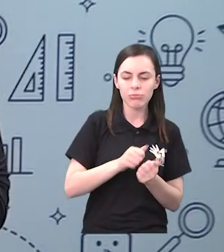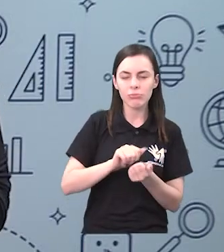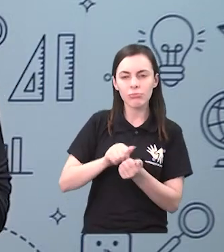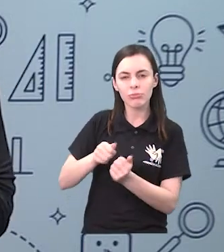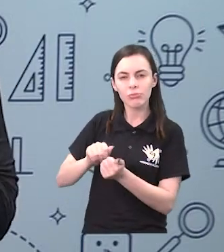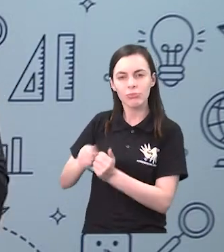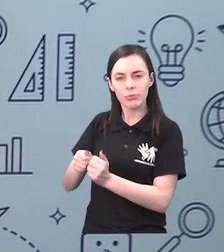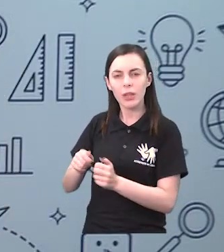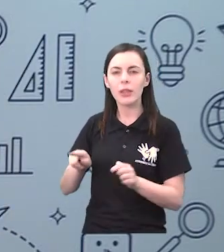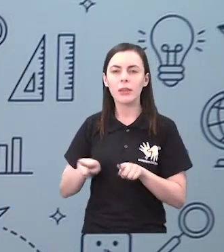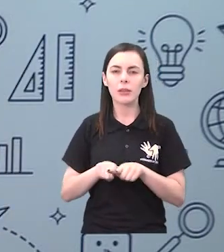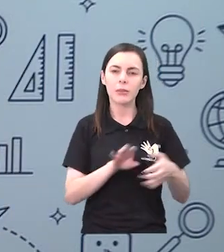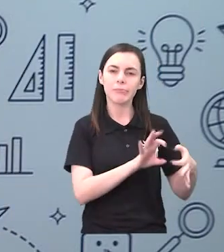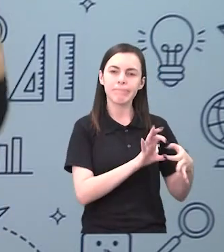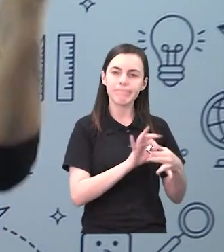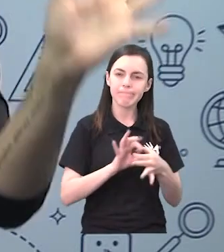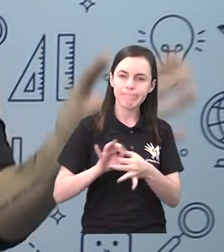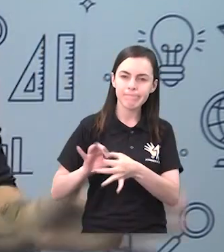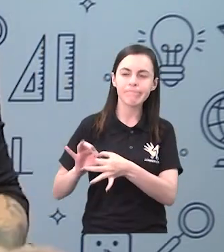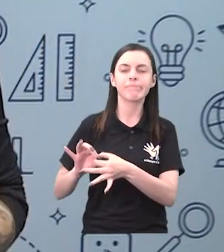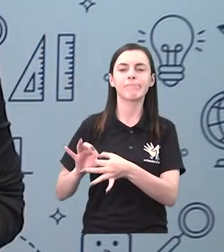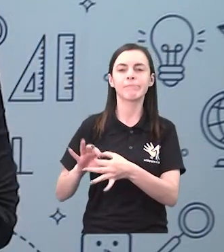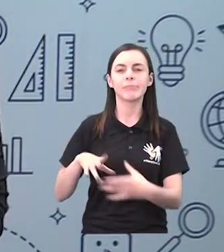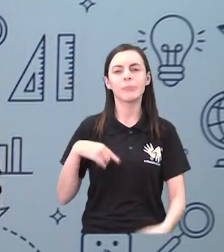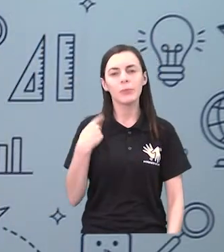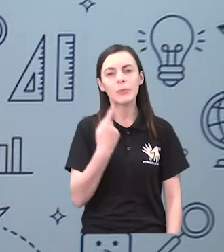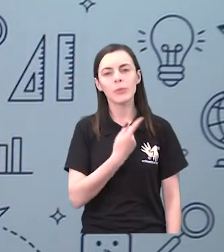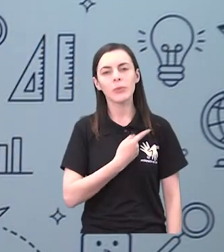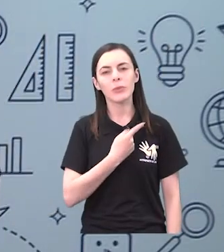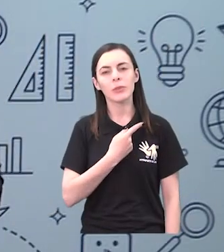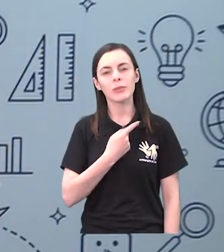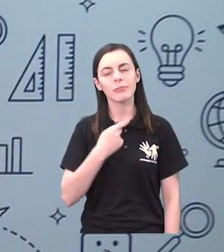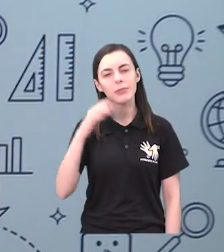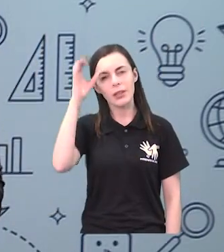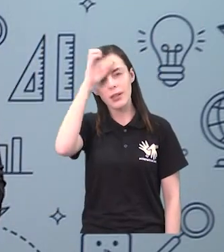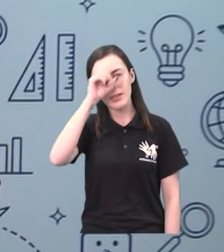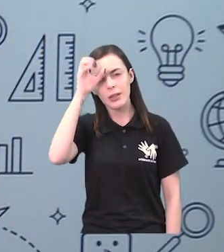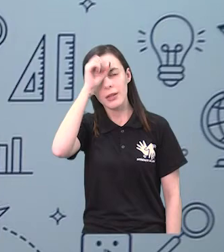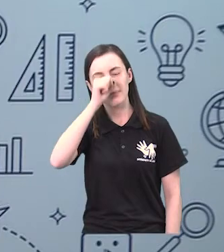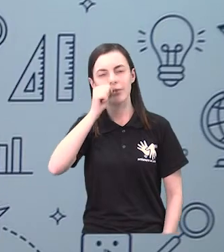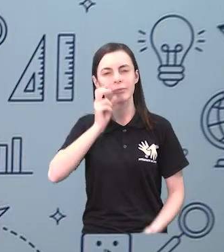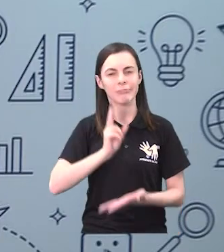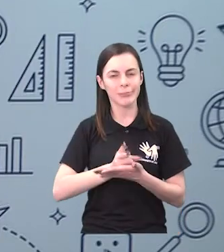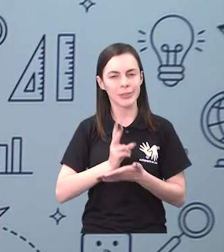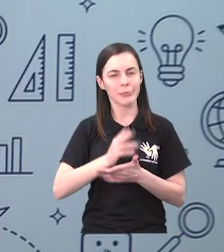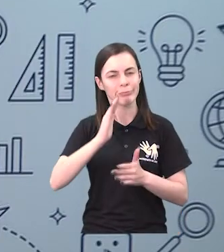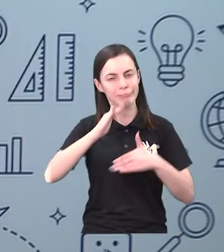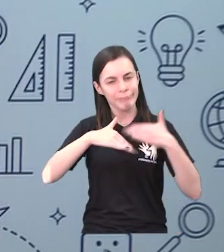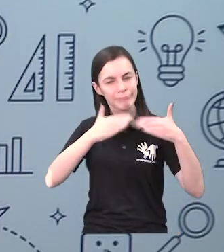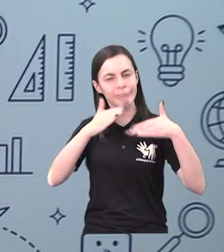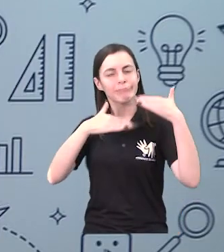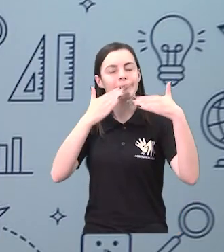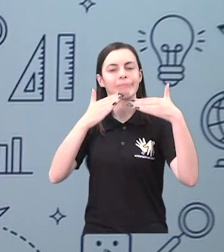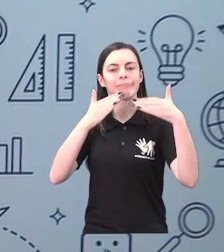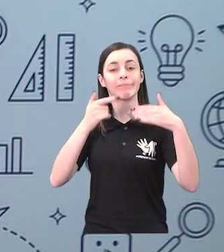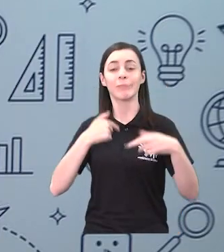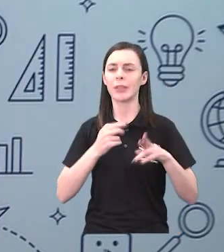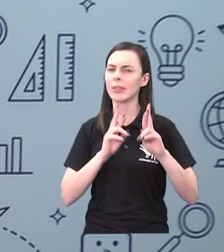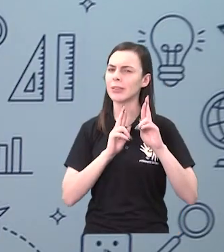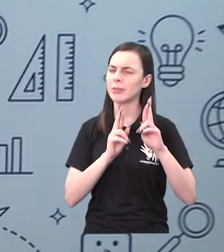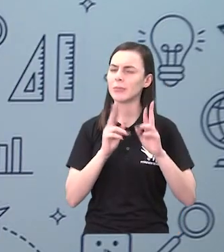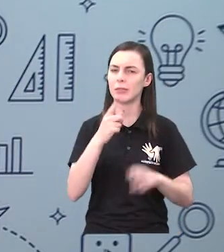interpretação e a fazer todas essas conexões para que possamos aprender sempre